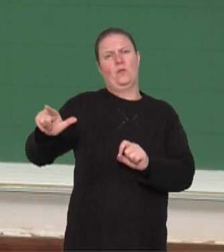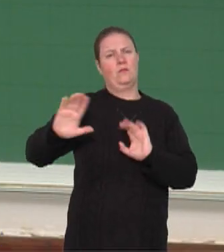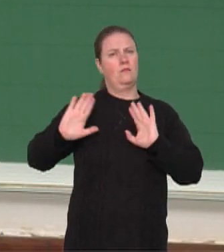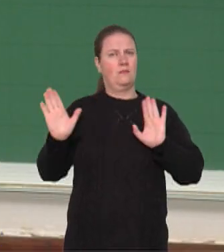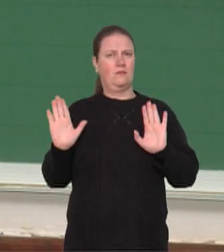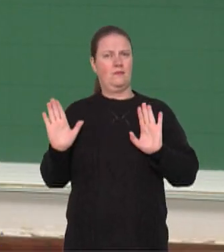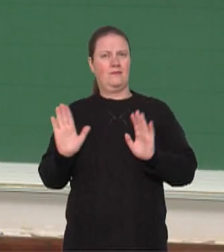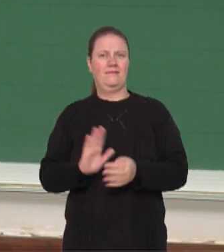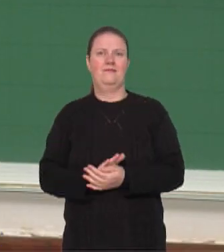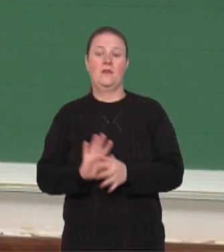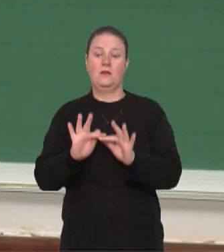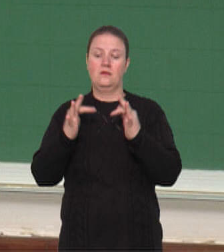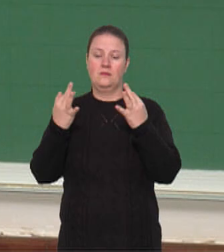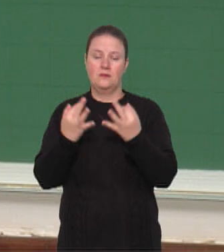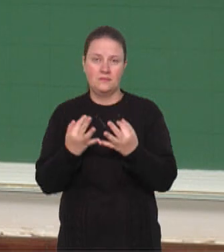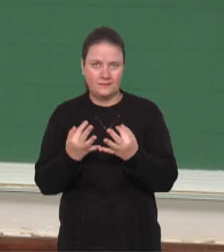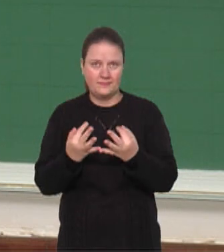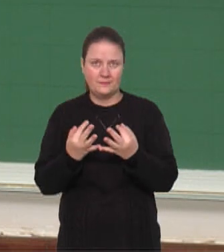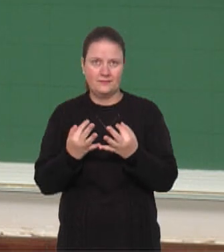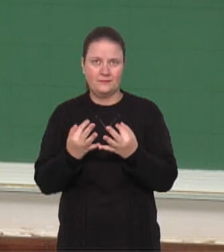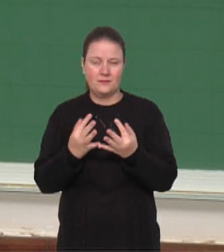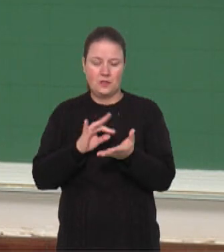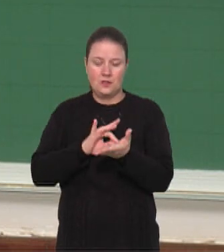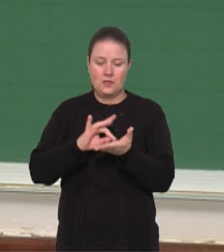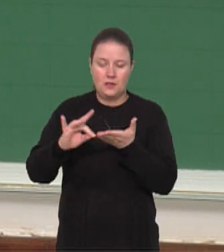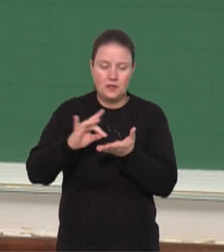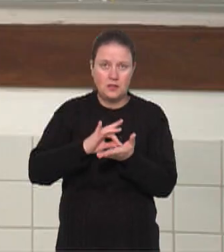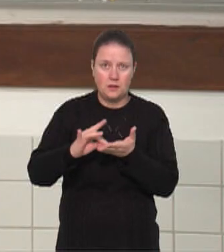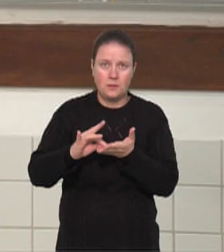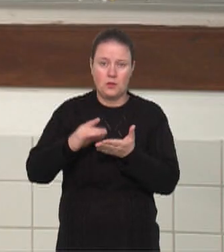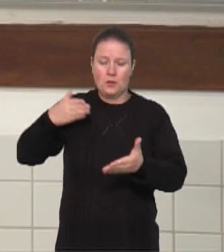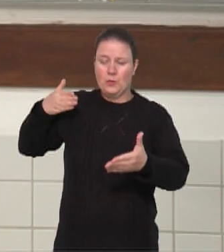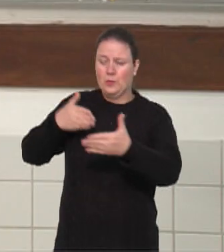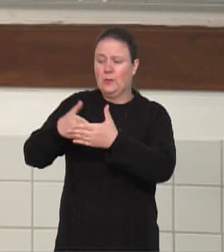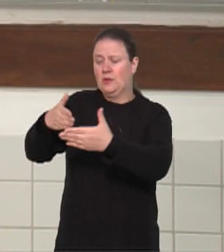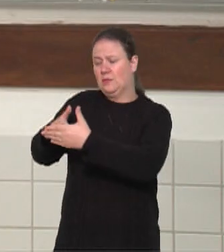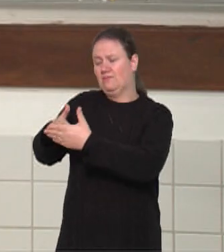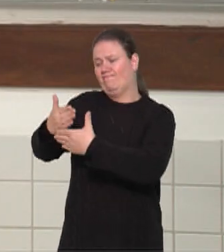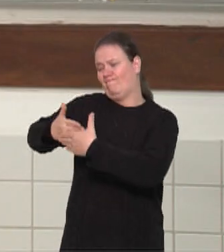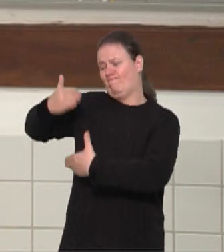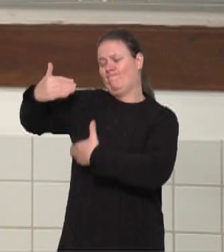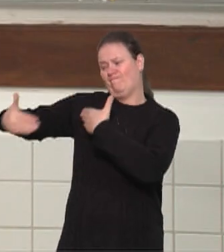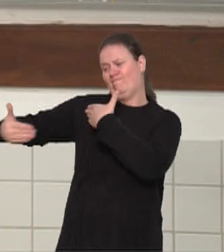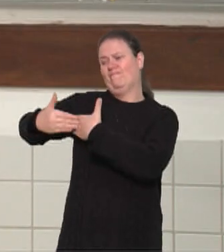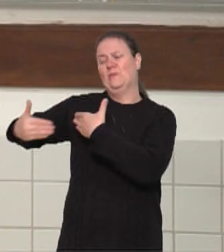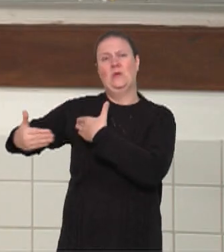o sobrenome da família, que é talvez o maior impeditivo da